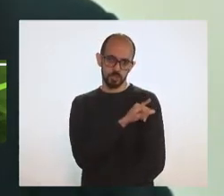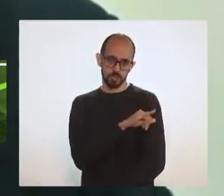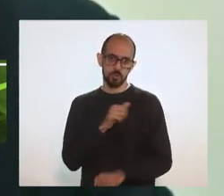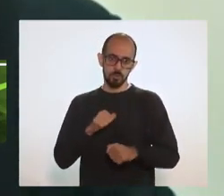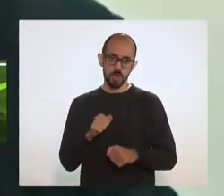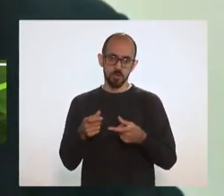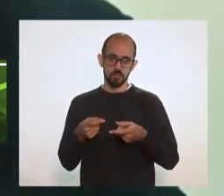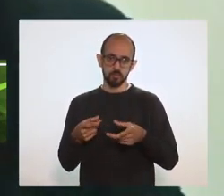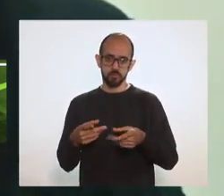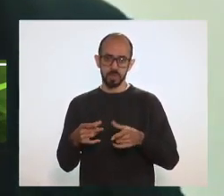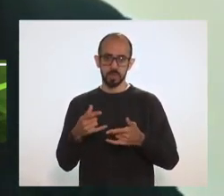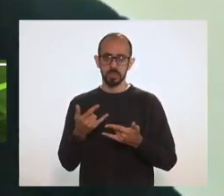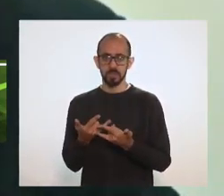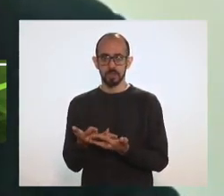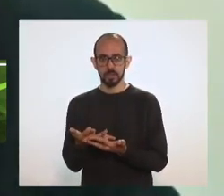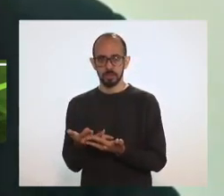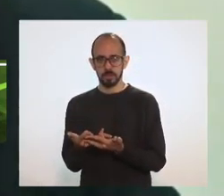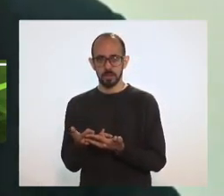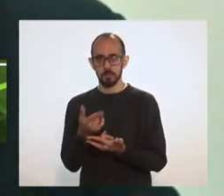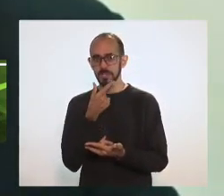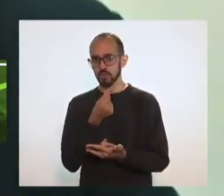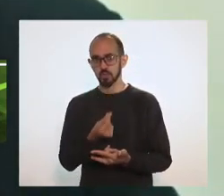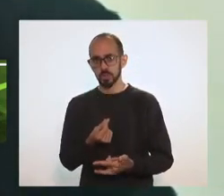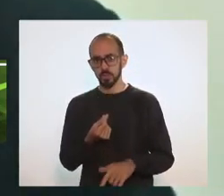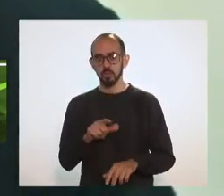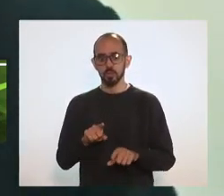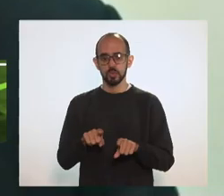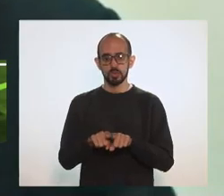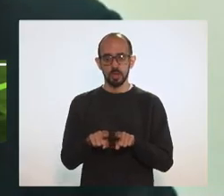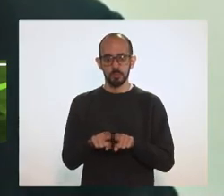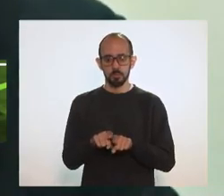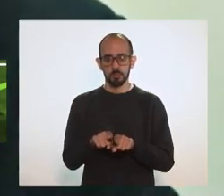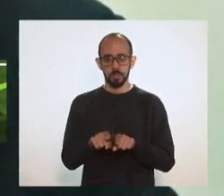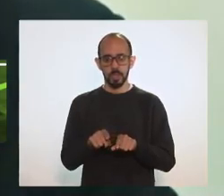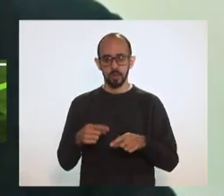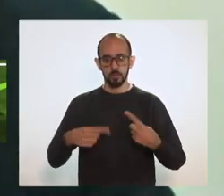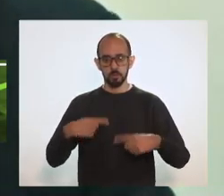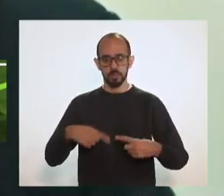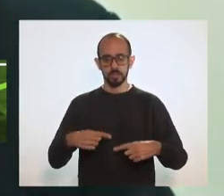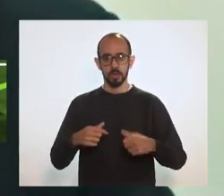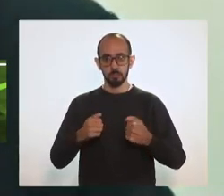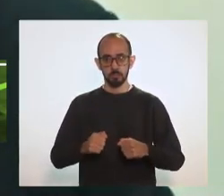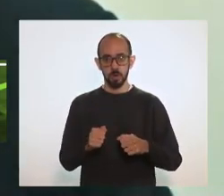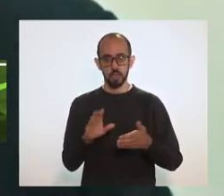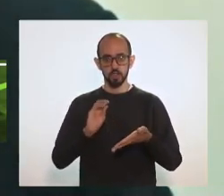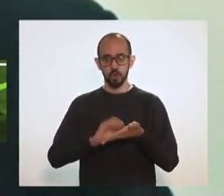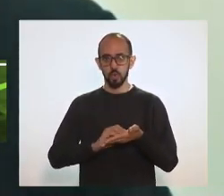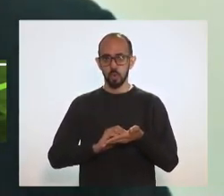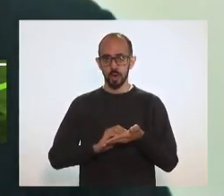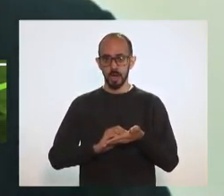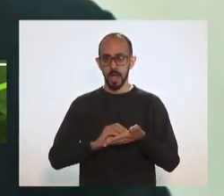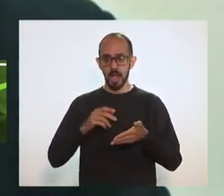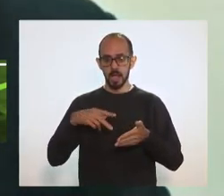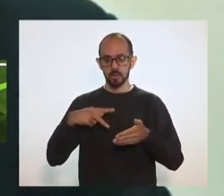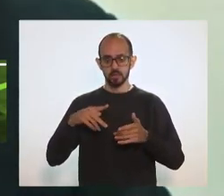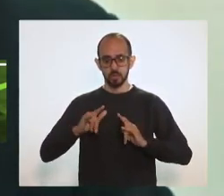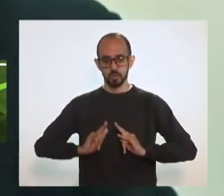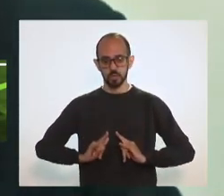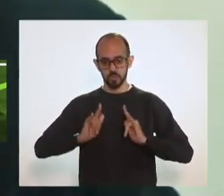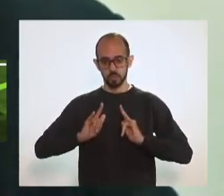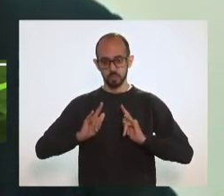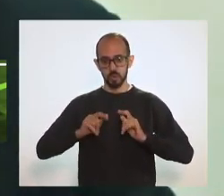2º-A, com a seguinte redação. Artigo 2º-A. As boates, casas de shows, bares, restaurantes, estabelecimentos similares localizados no estado do Rio de